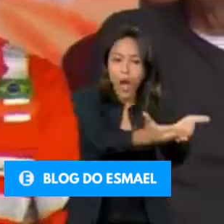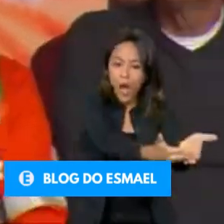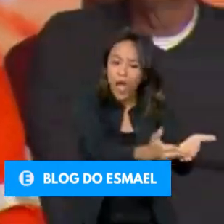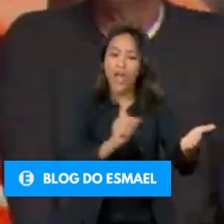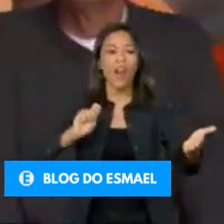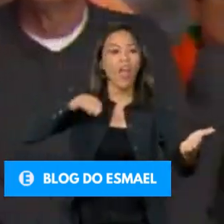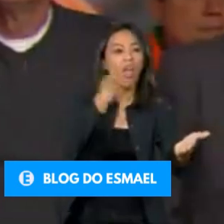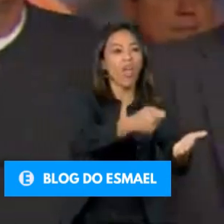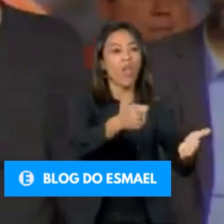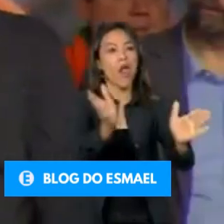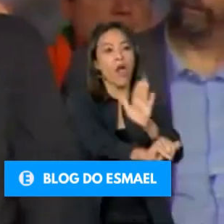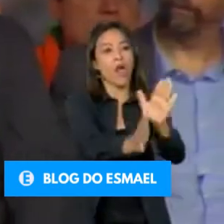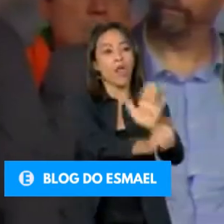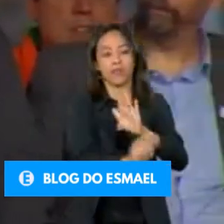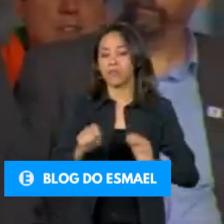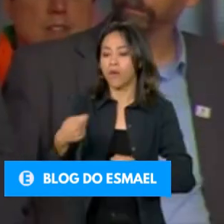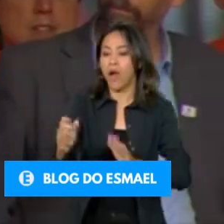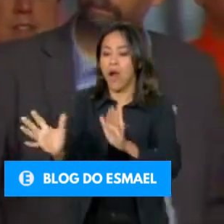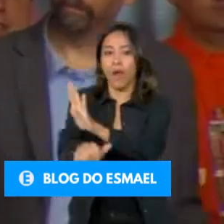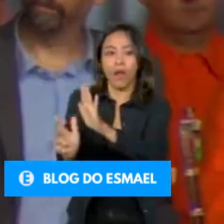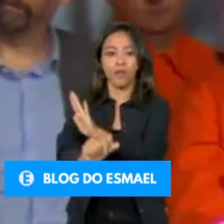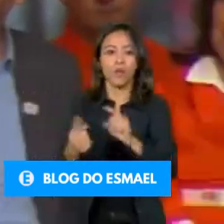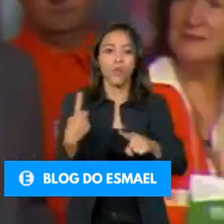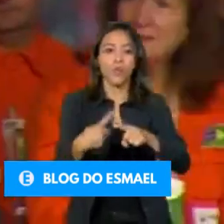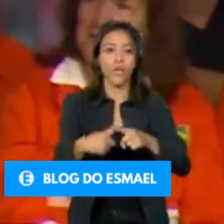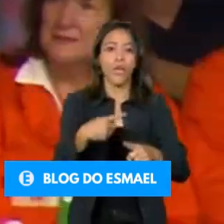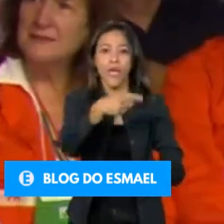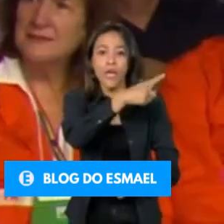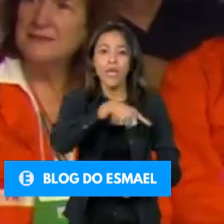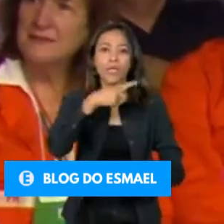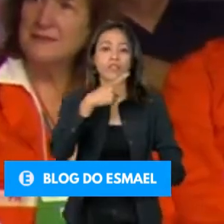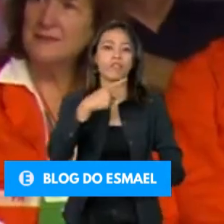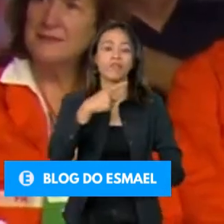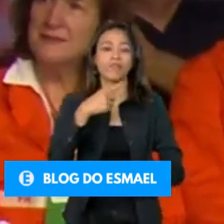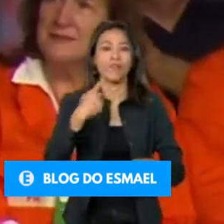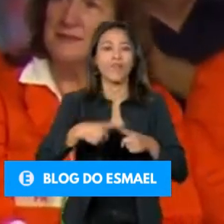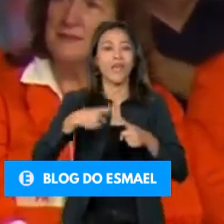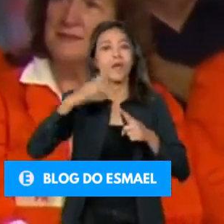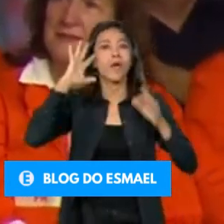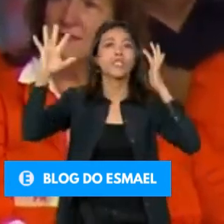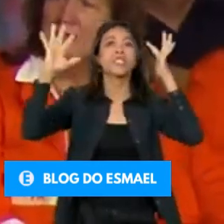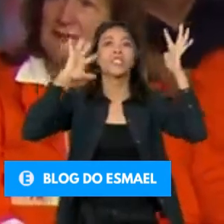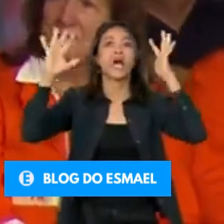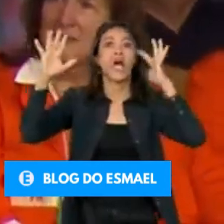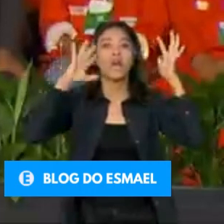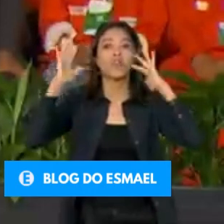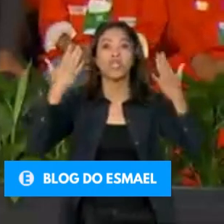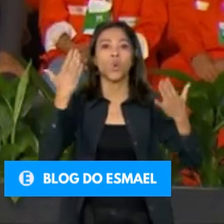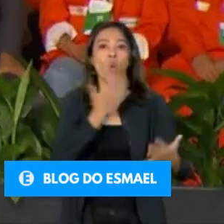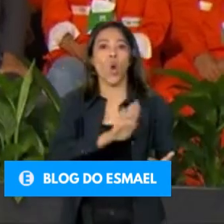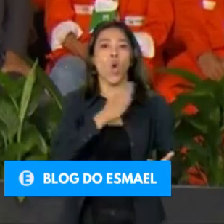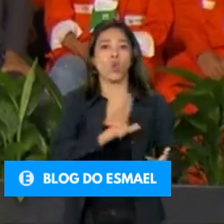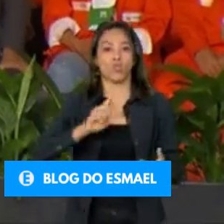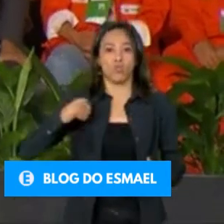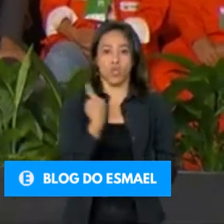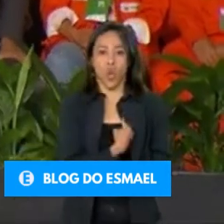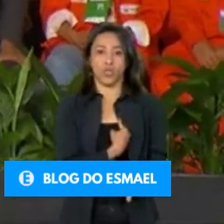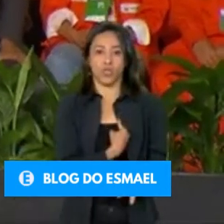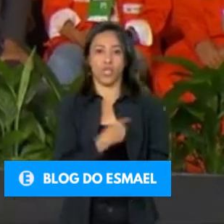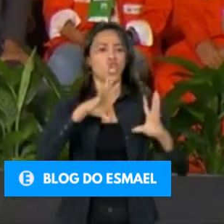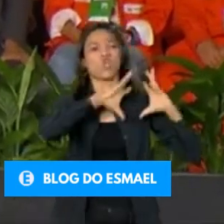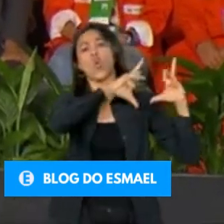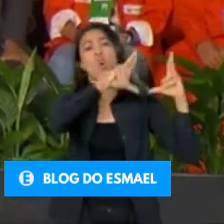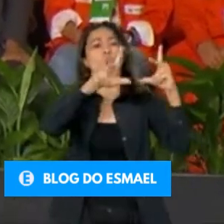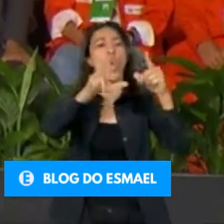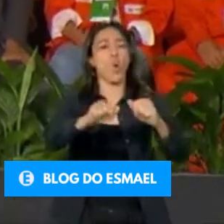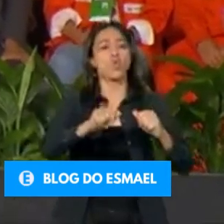chamado de ladrão, porque eles conseguiram criar no imaginário daqueles que não gostam de nós a ideia de que todo